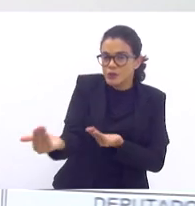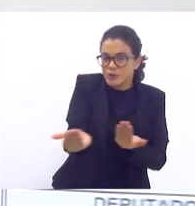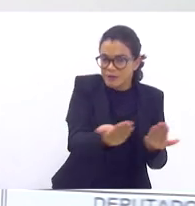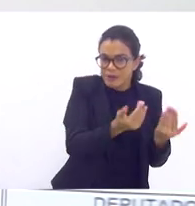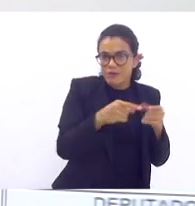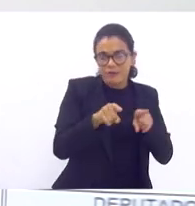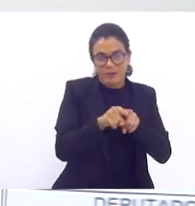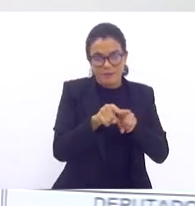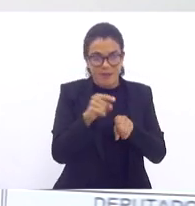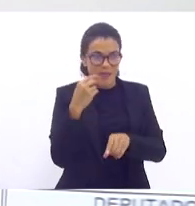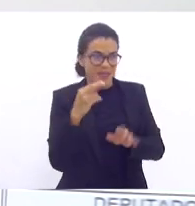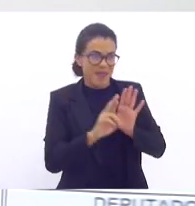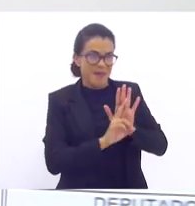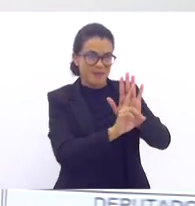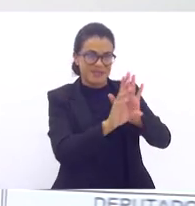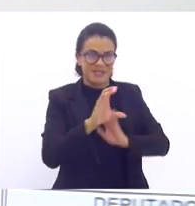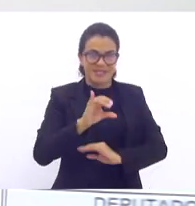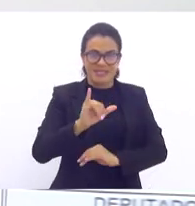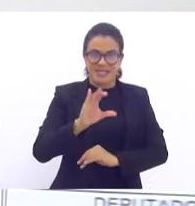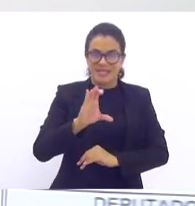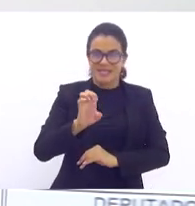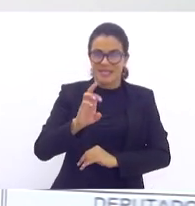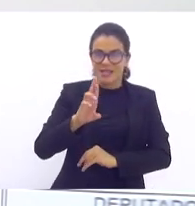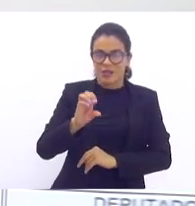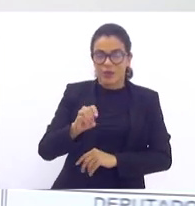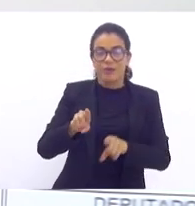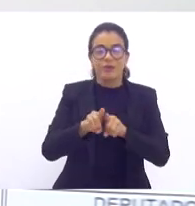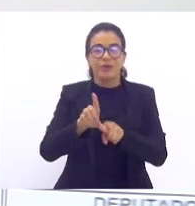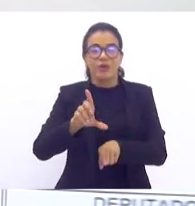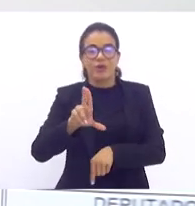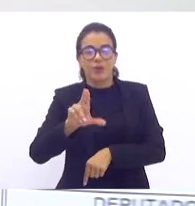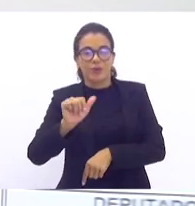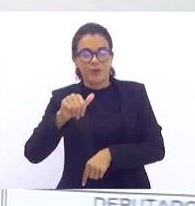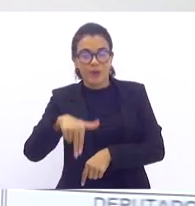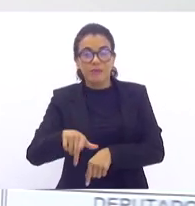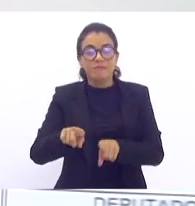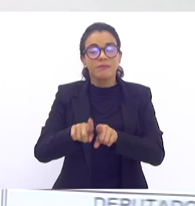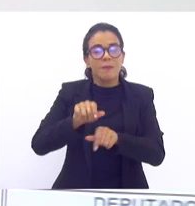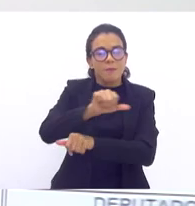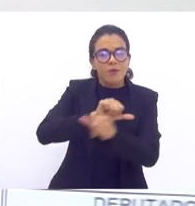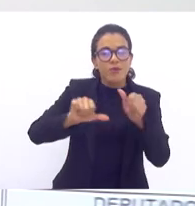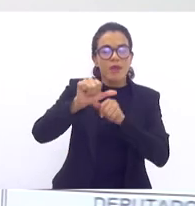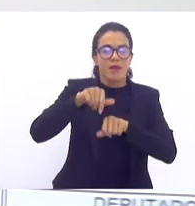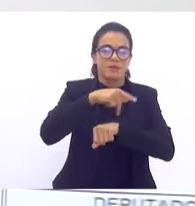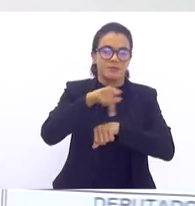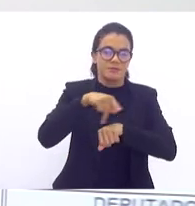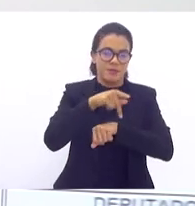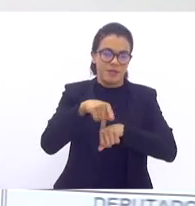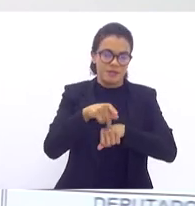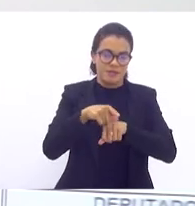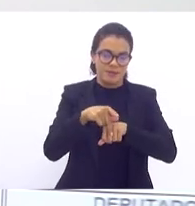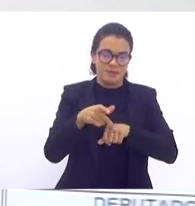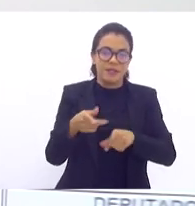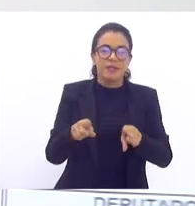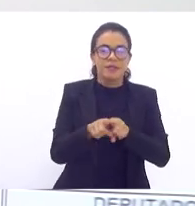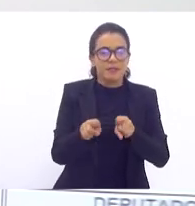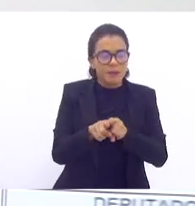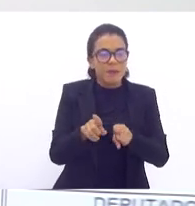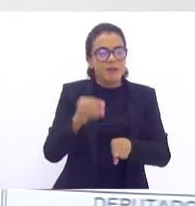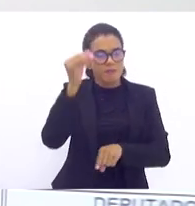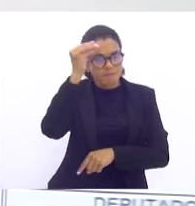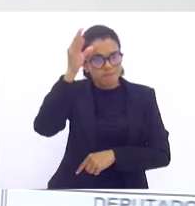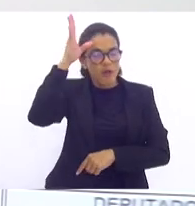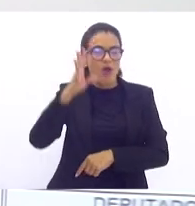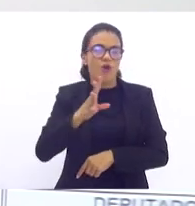representada pelo Cícero pelo Luan para que a gente possa fazer com que que a gente possa consolidar né e ter um crescimento